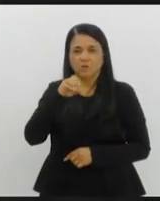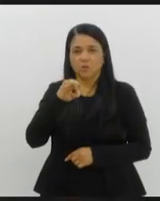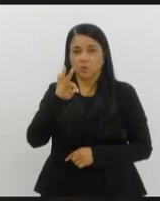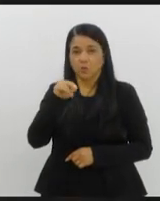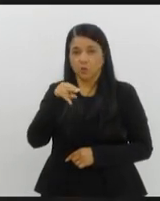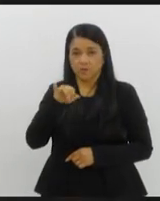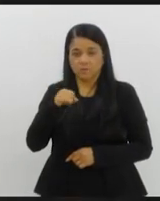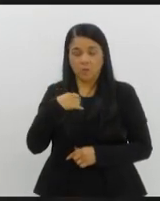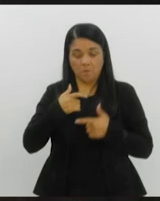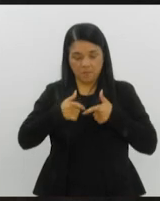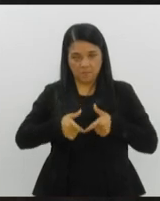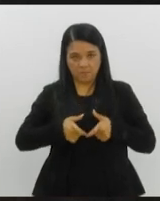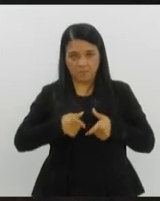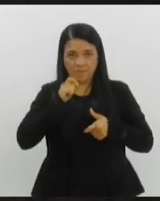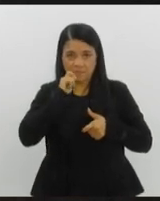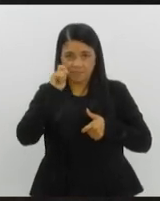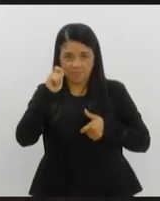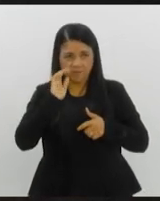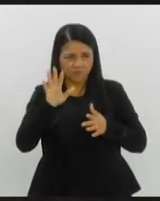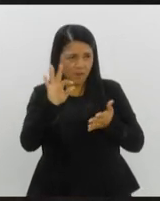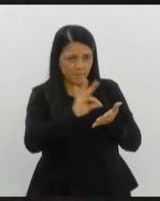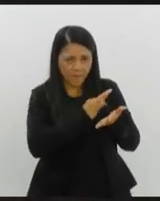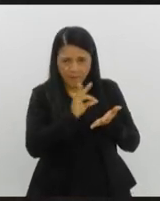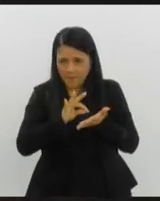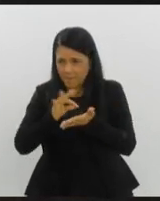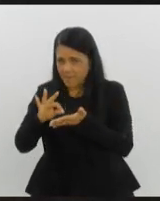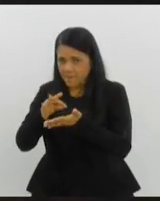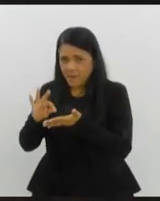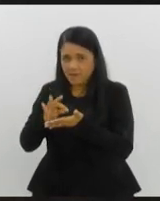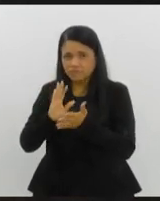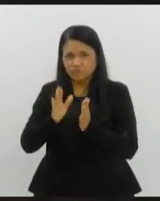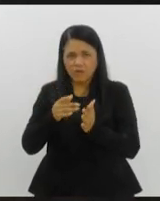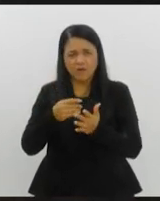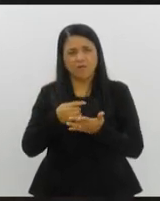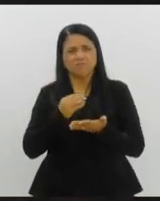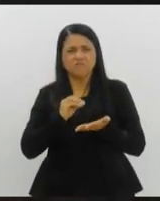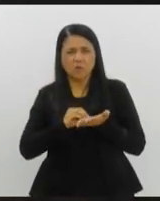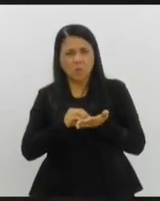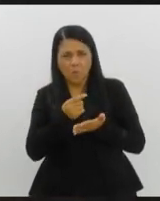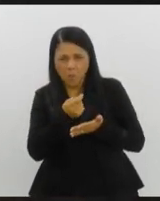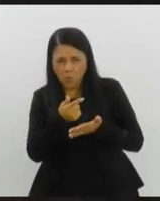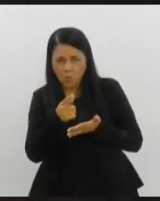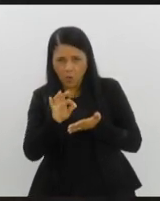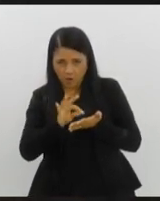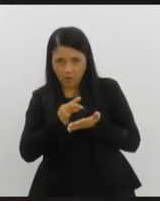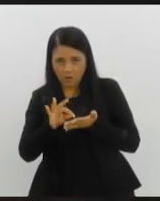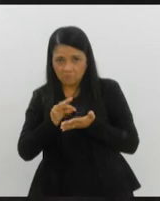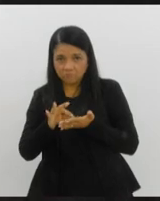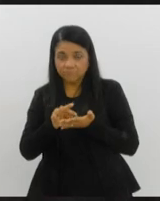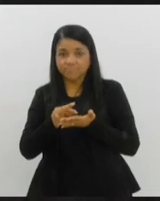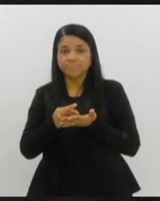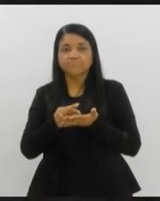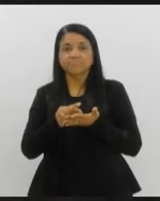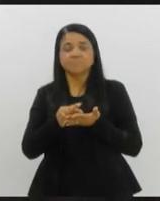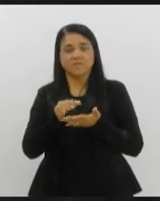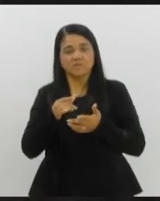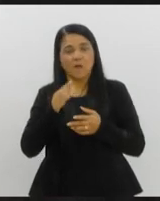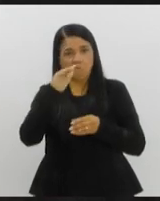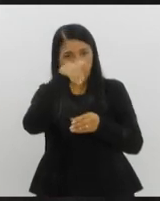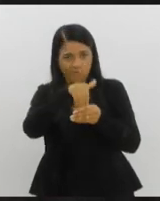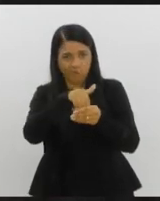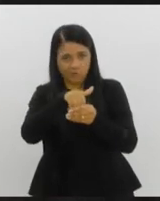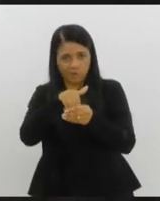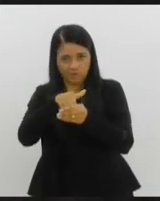né? Todo mundo acha que colheu assinaturas, se estiver faltando de muitos poucos. E fechando, a gente vai colocar em